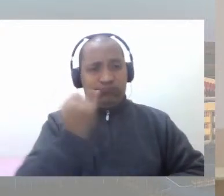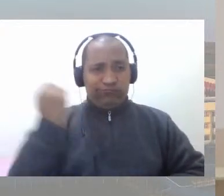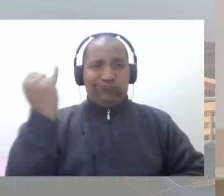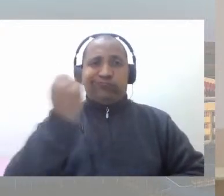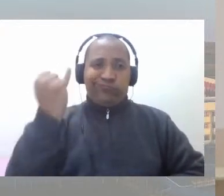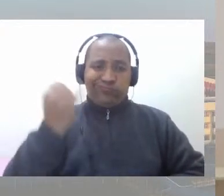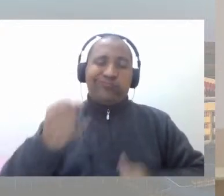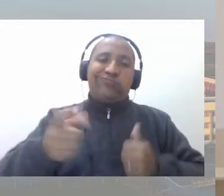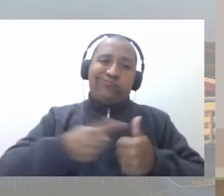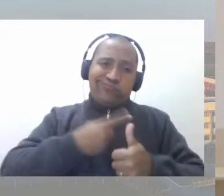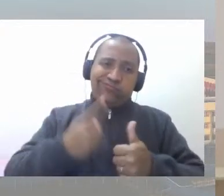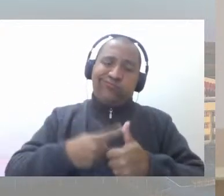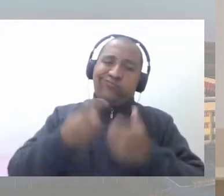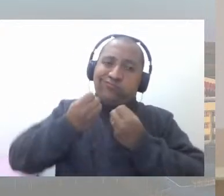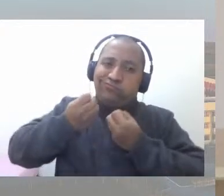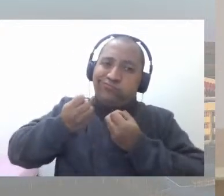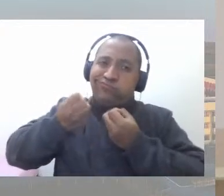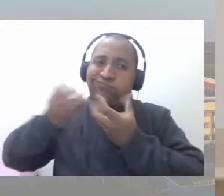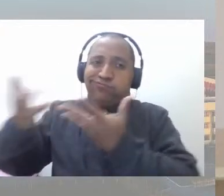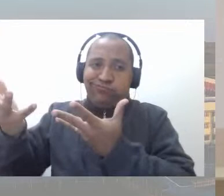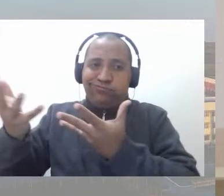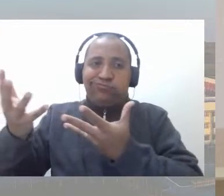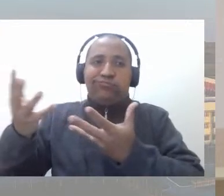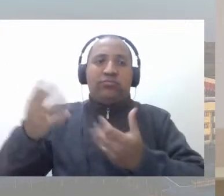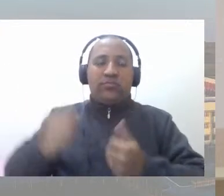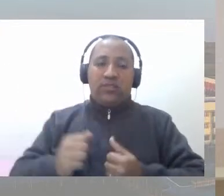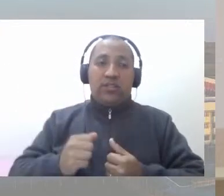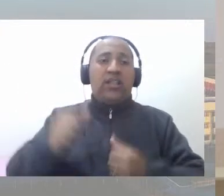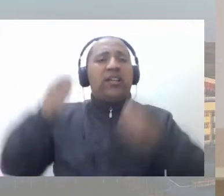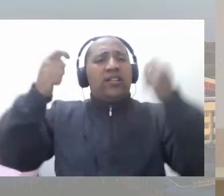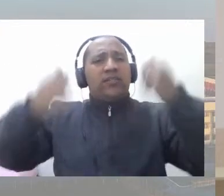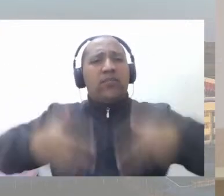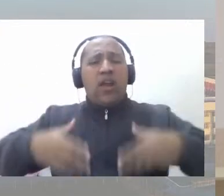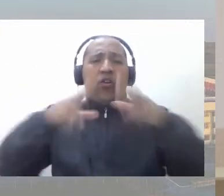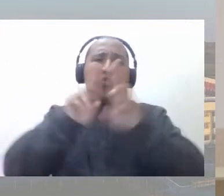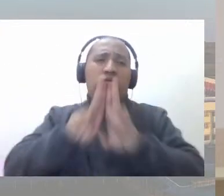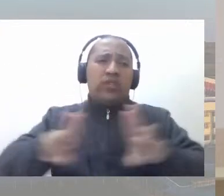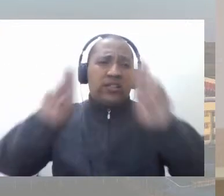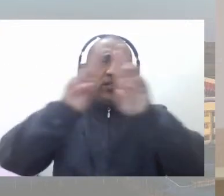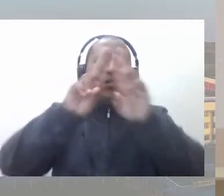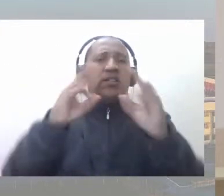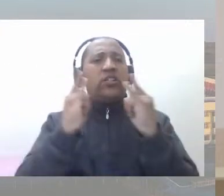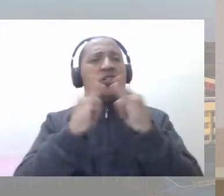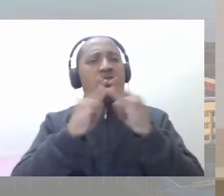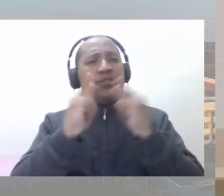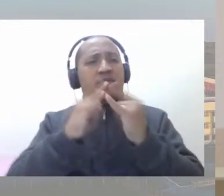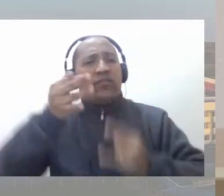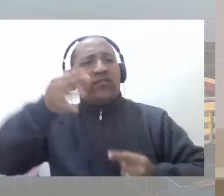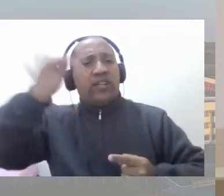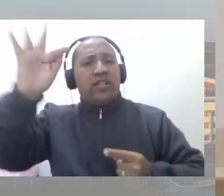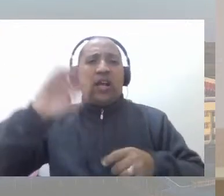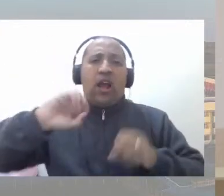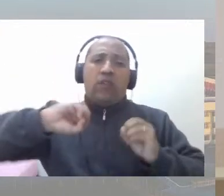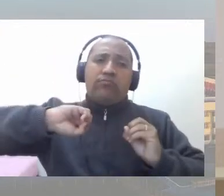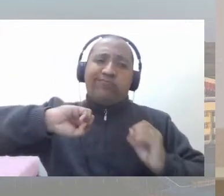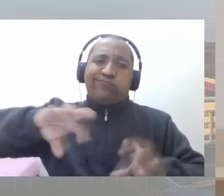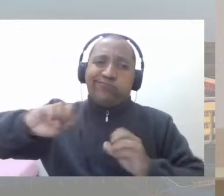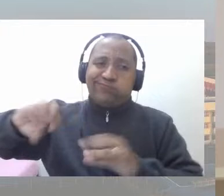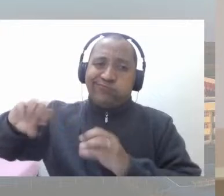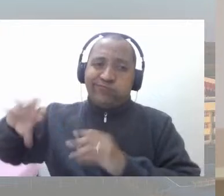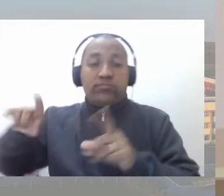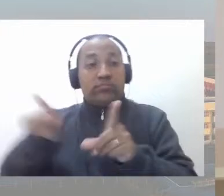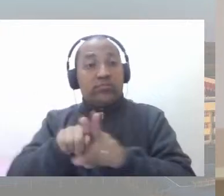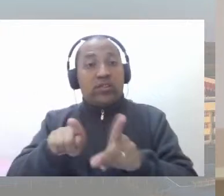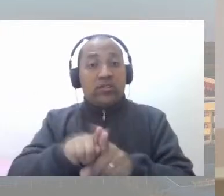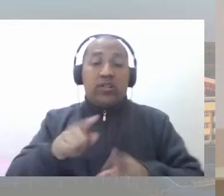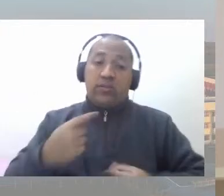primeiro, externar, colocar a situação das universidades, institutos federais, da educação como um todo, porque até